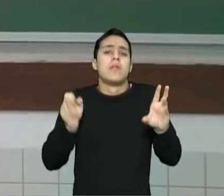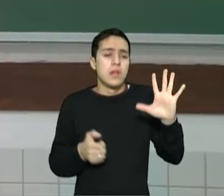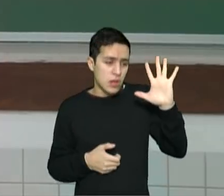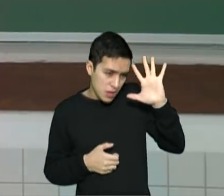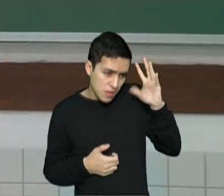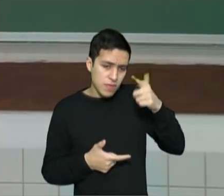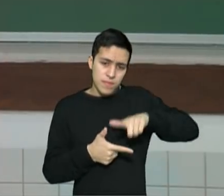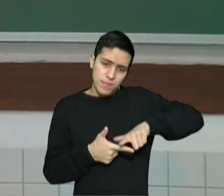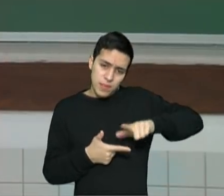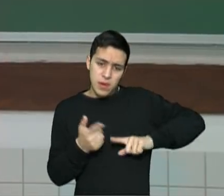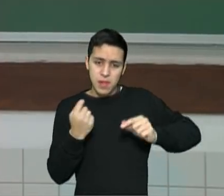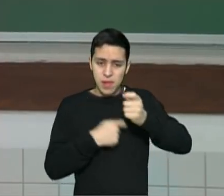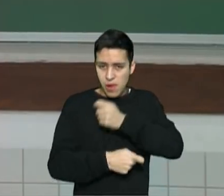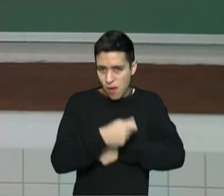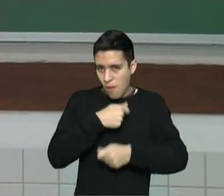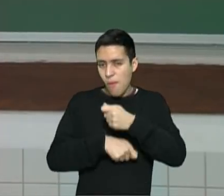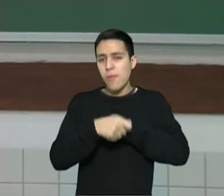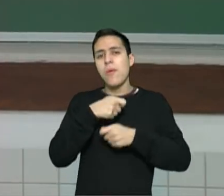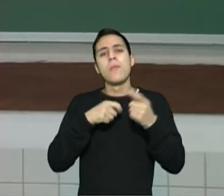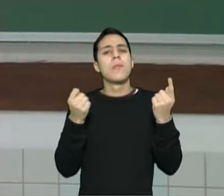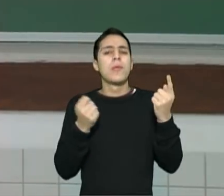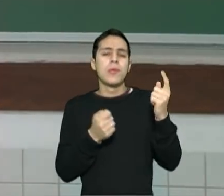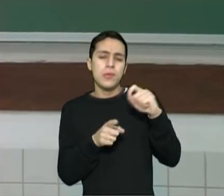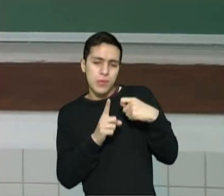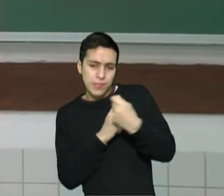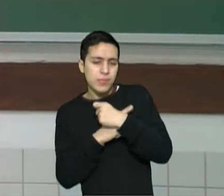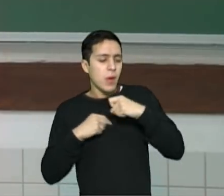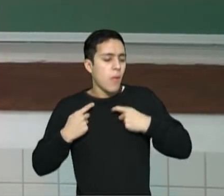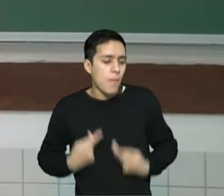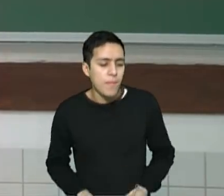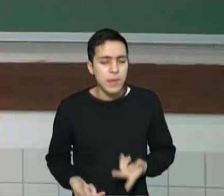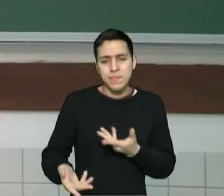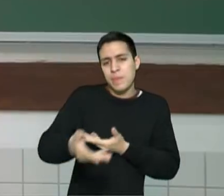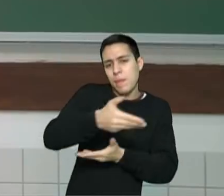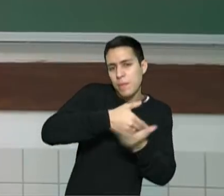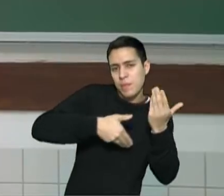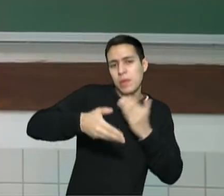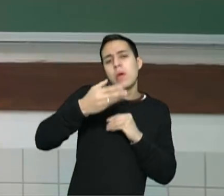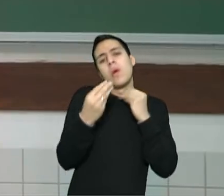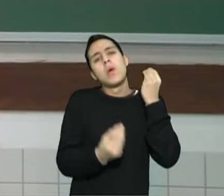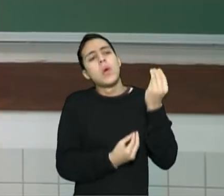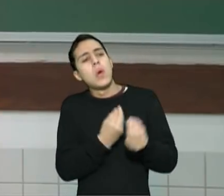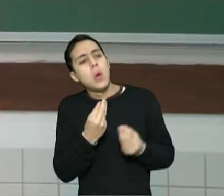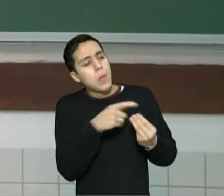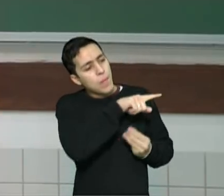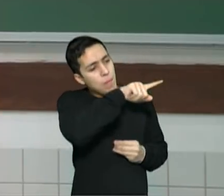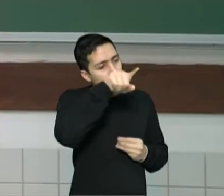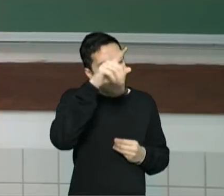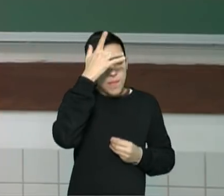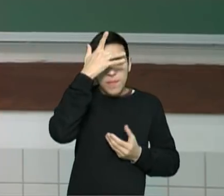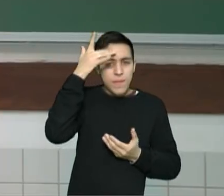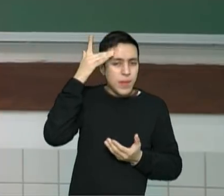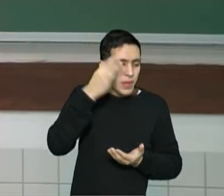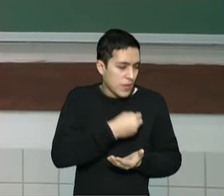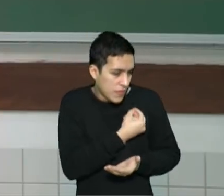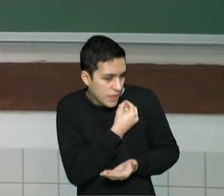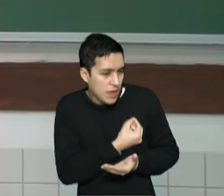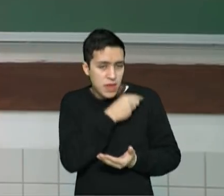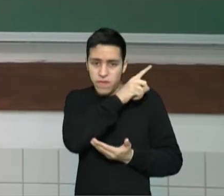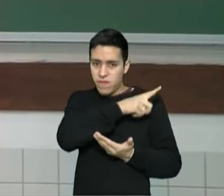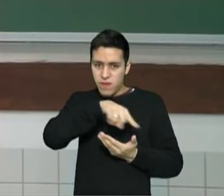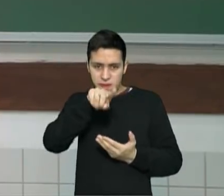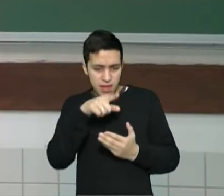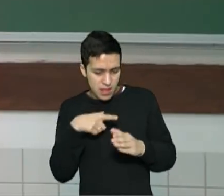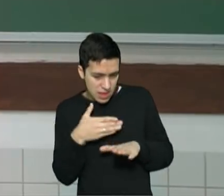problemas econômicos, sociais, culturais, humanitários, verificar como é que as pessoas vivem, se elas estão tendo acesso à